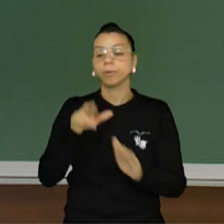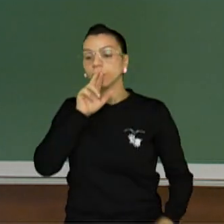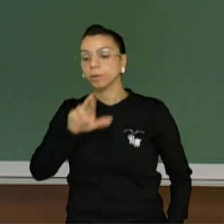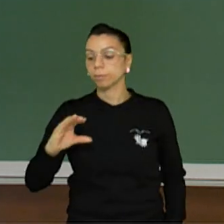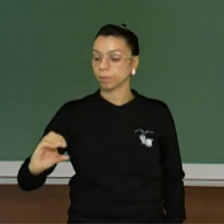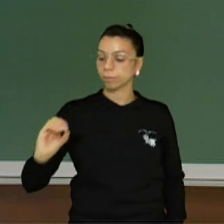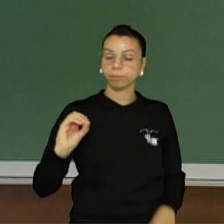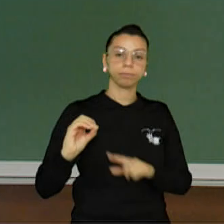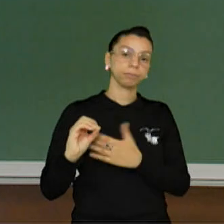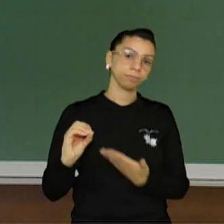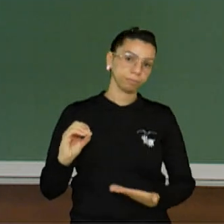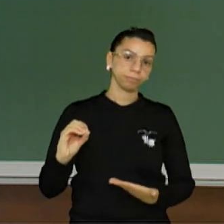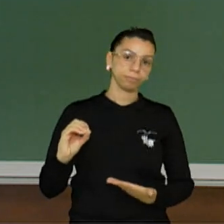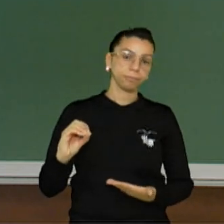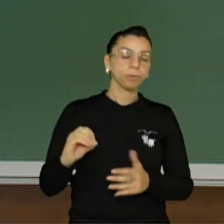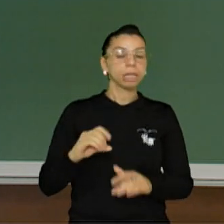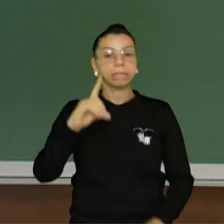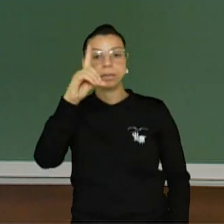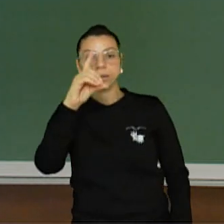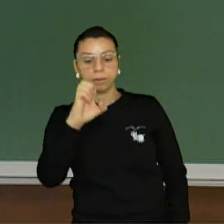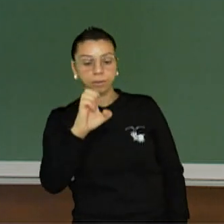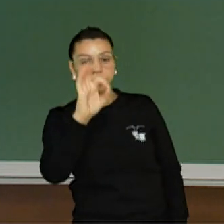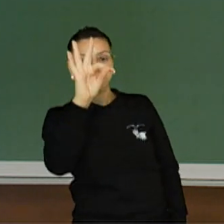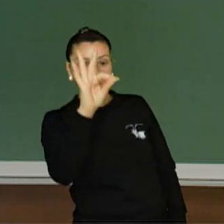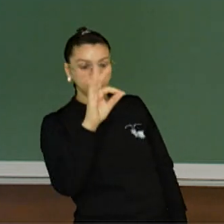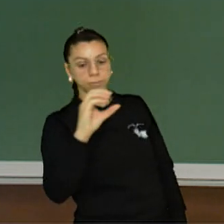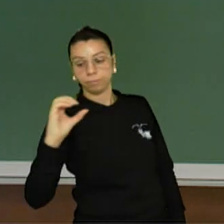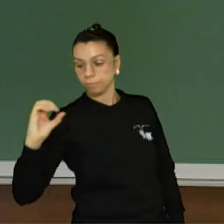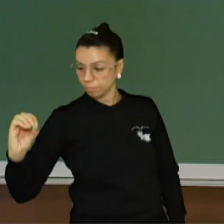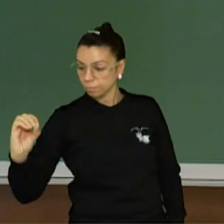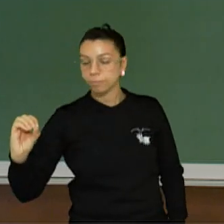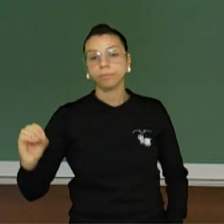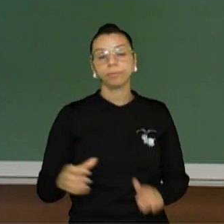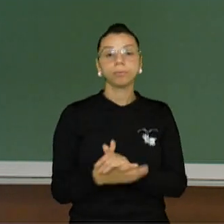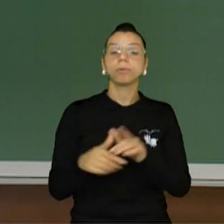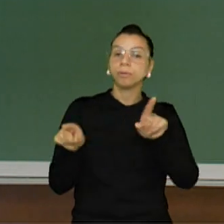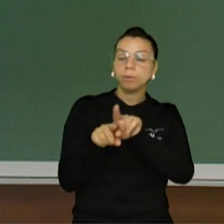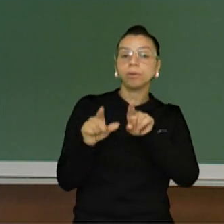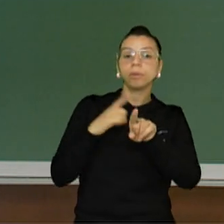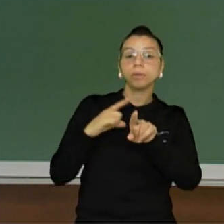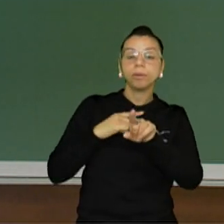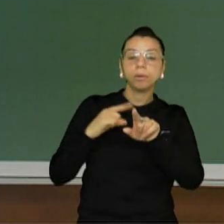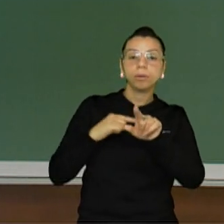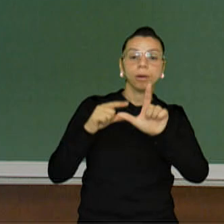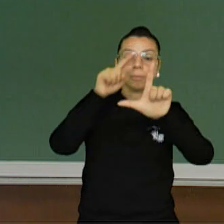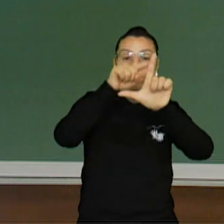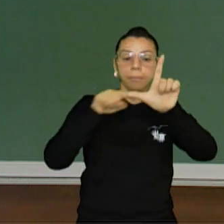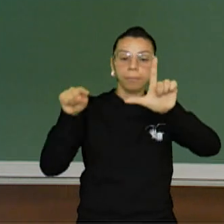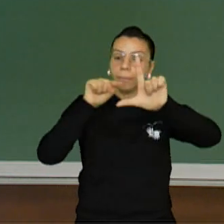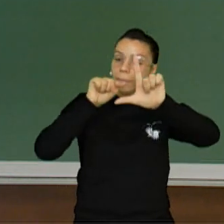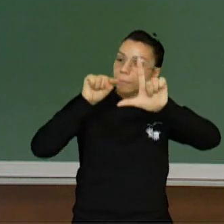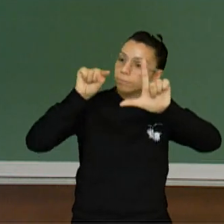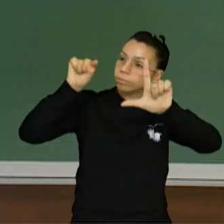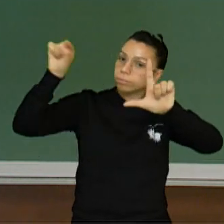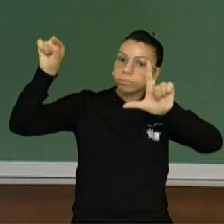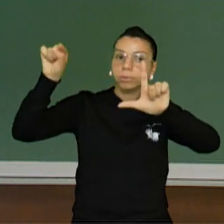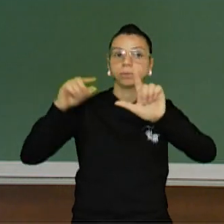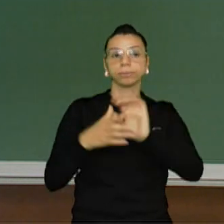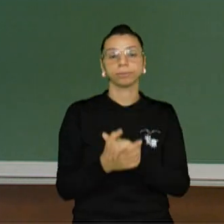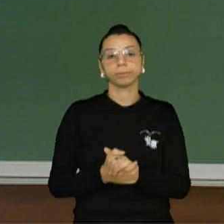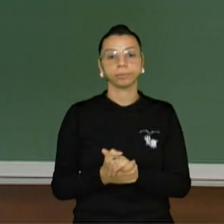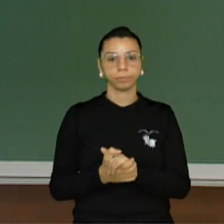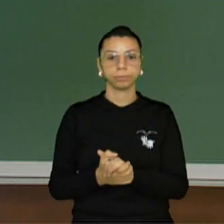era a condição? Se o determinante der 0, sim, os pontos estão alinhados, tá? Então,